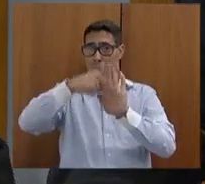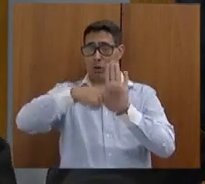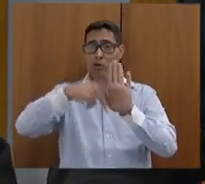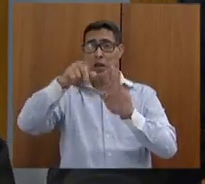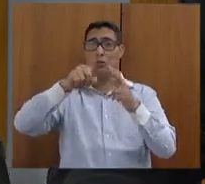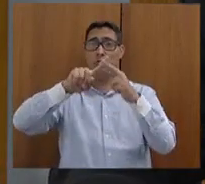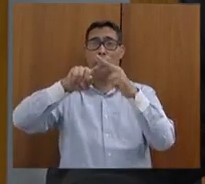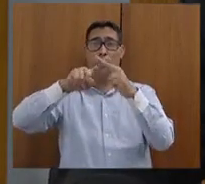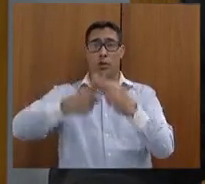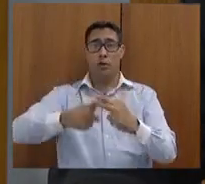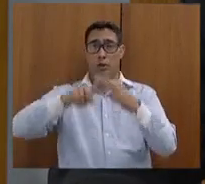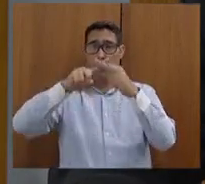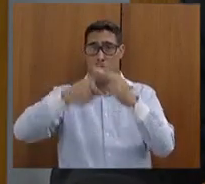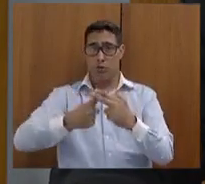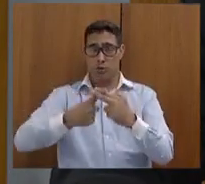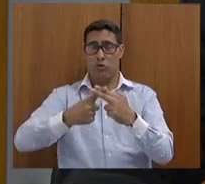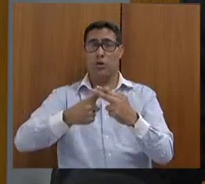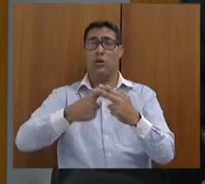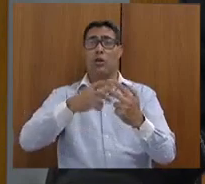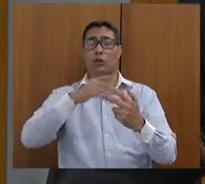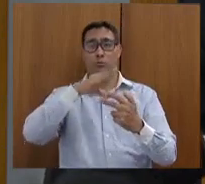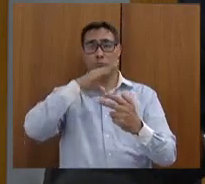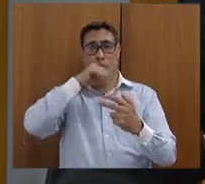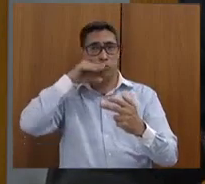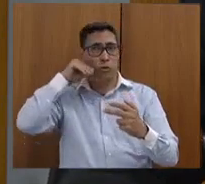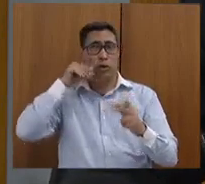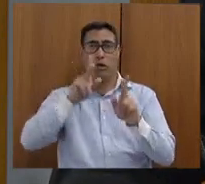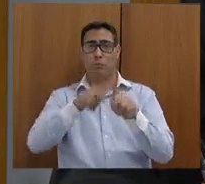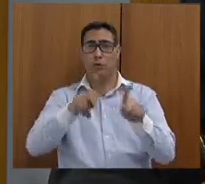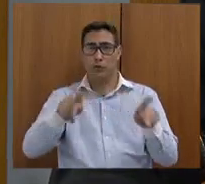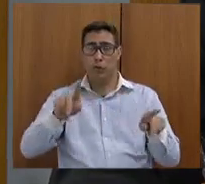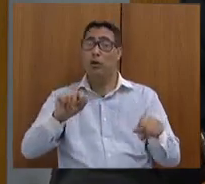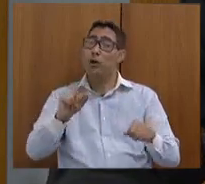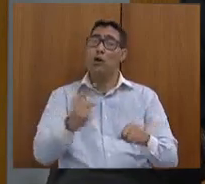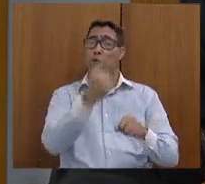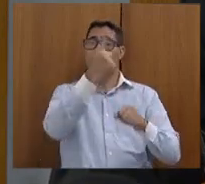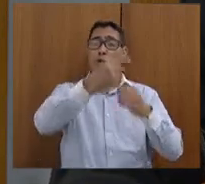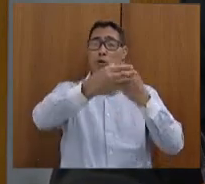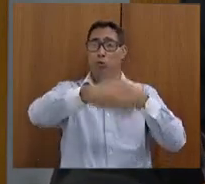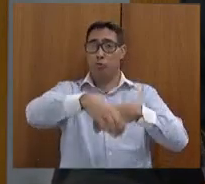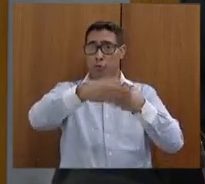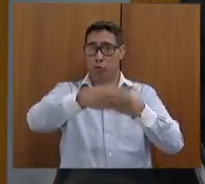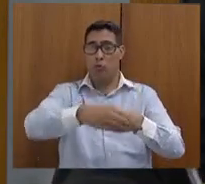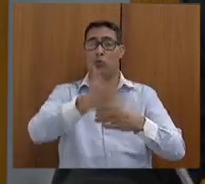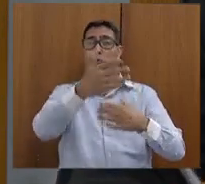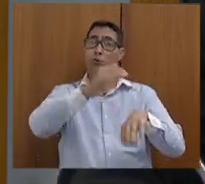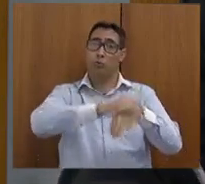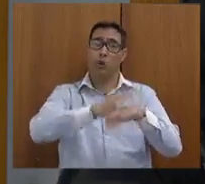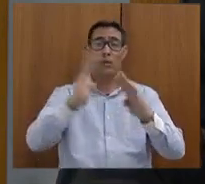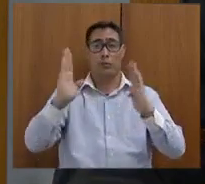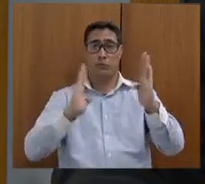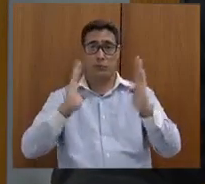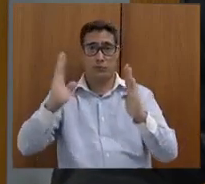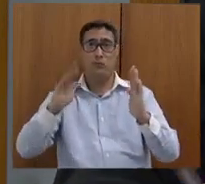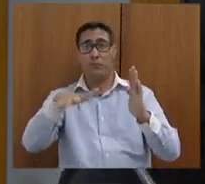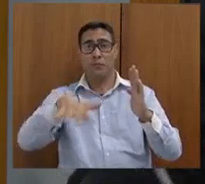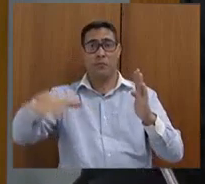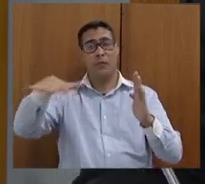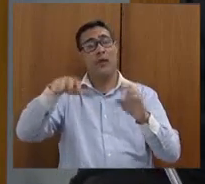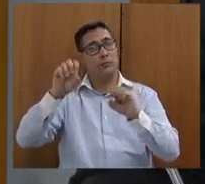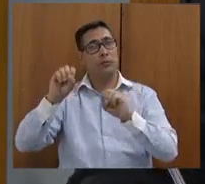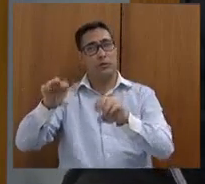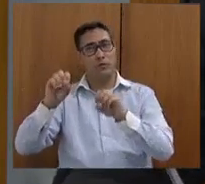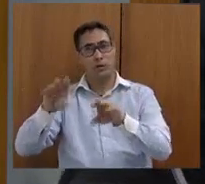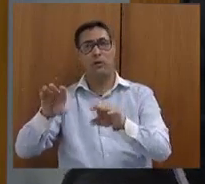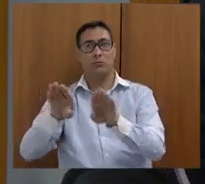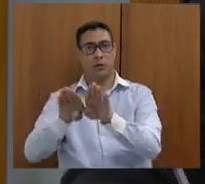Servidores veio da classe da educação o primeiro concurso que está sendo feito aí nessa legislatura para classe de educação e nós sabemos